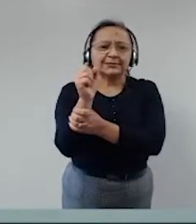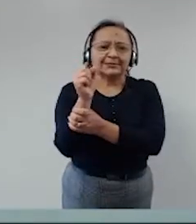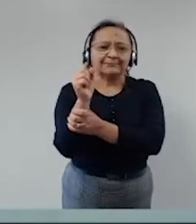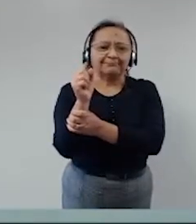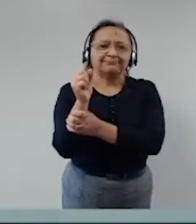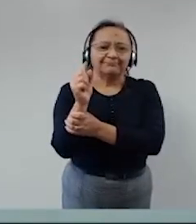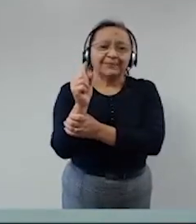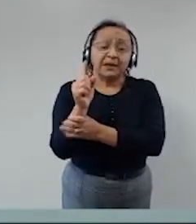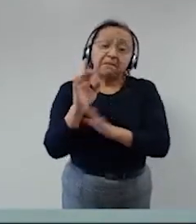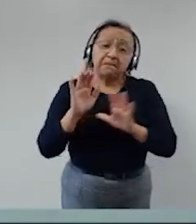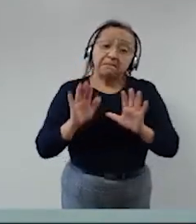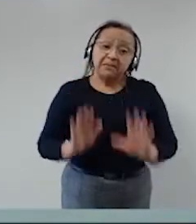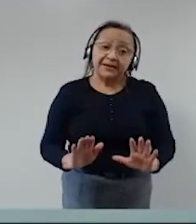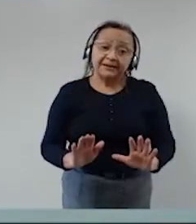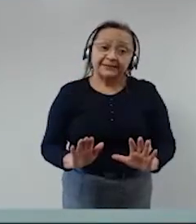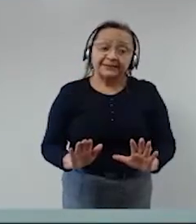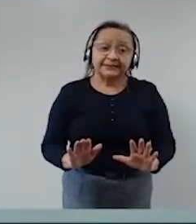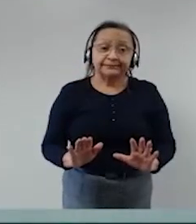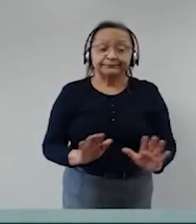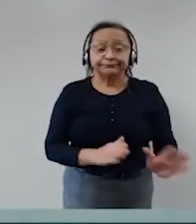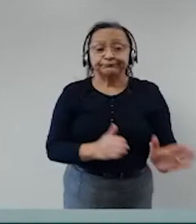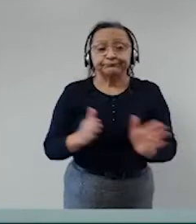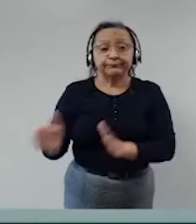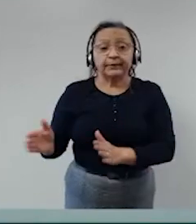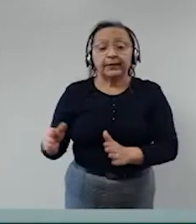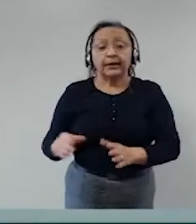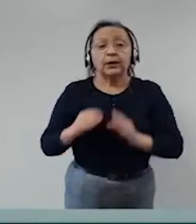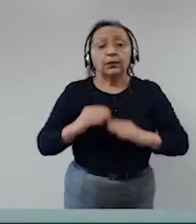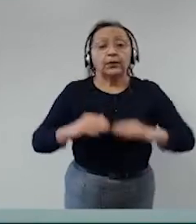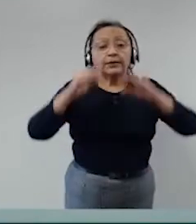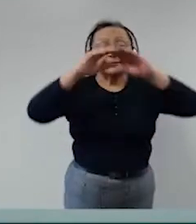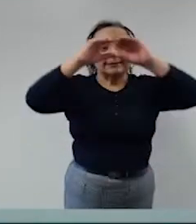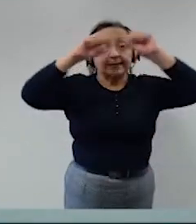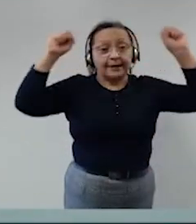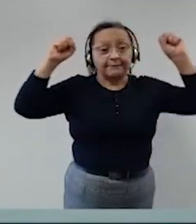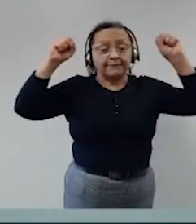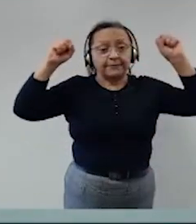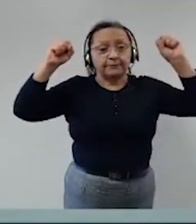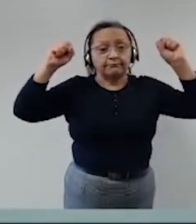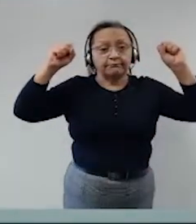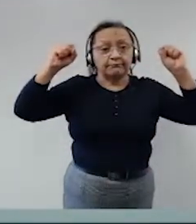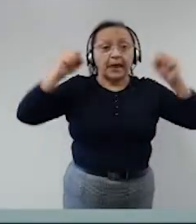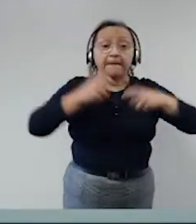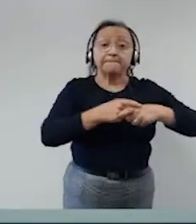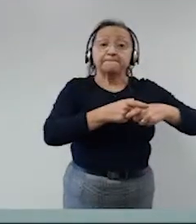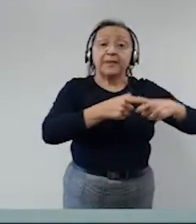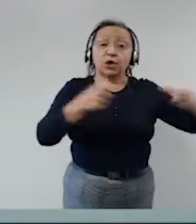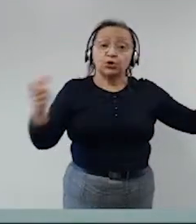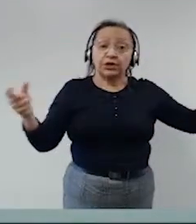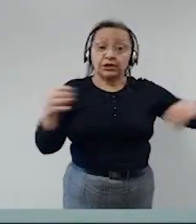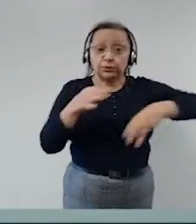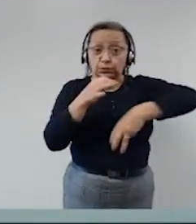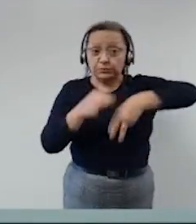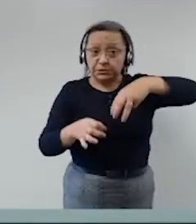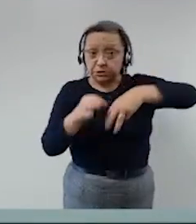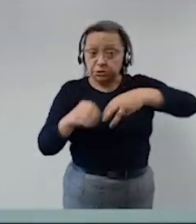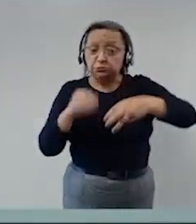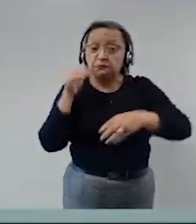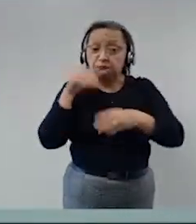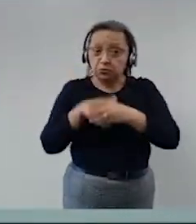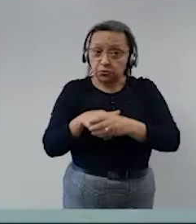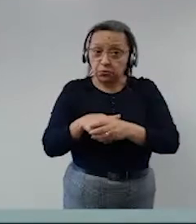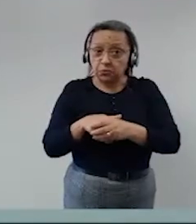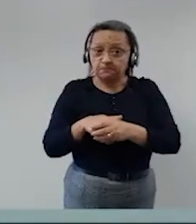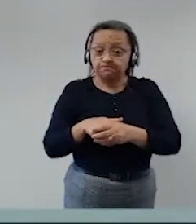é? Mas o STF decidiu, por maioria, é claro, que